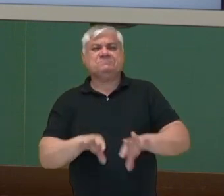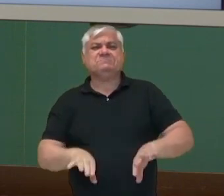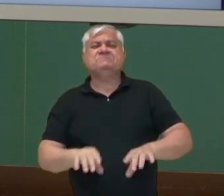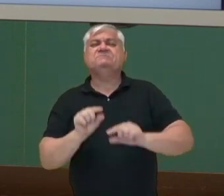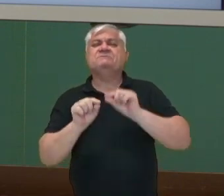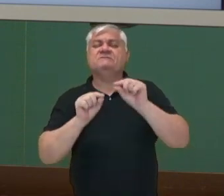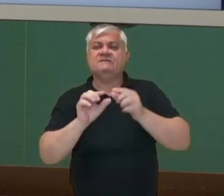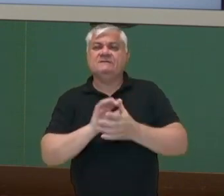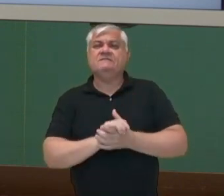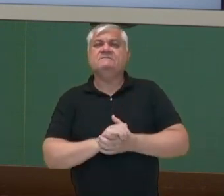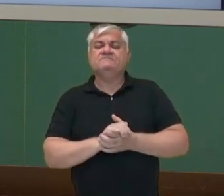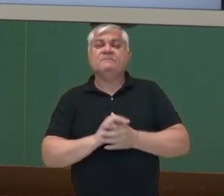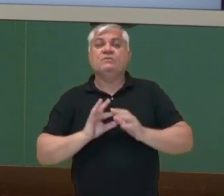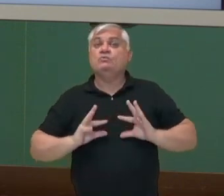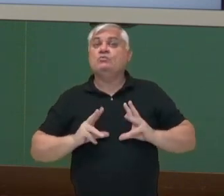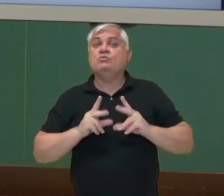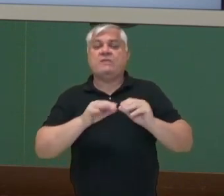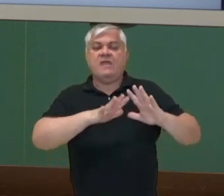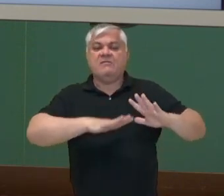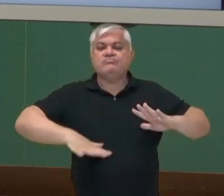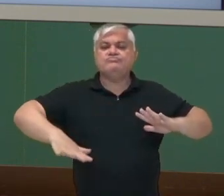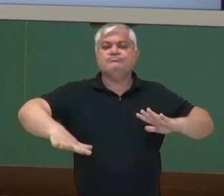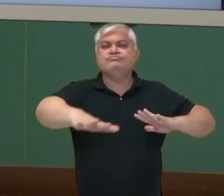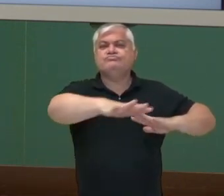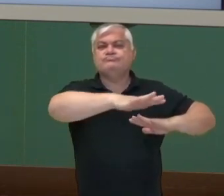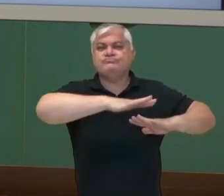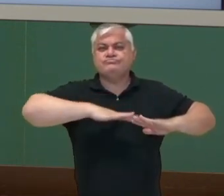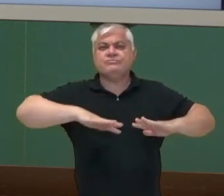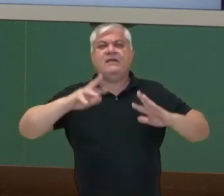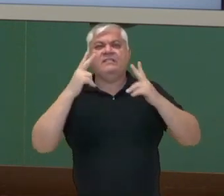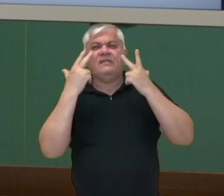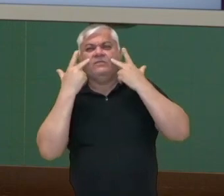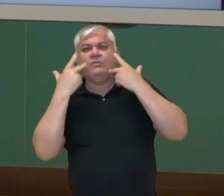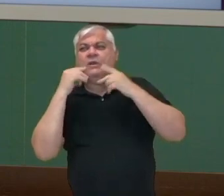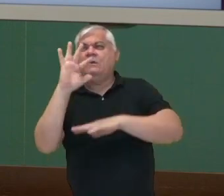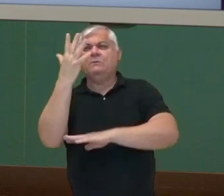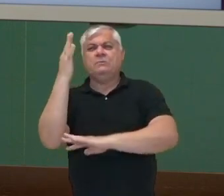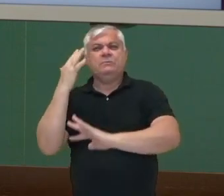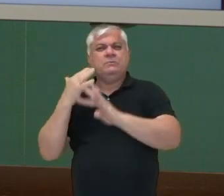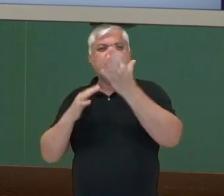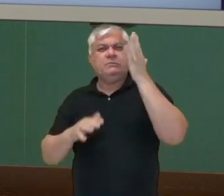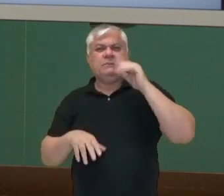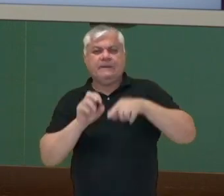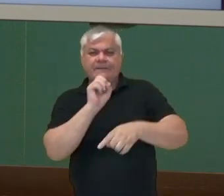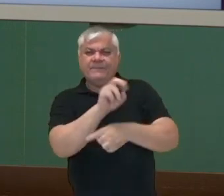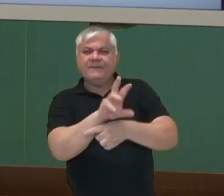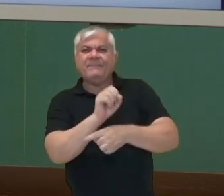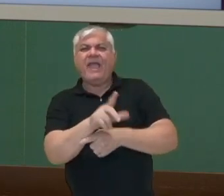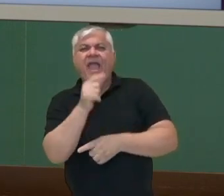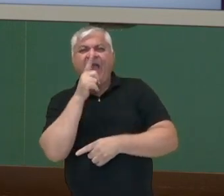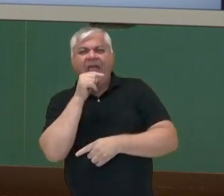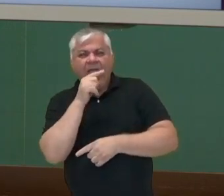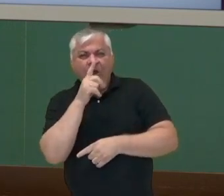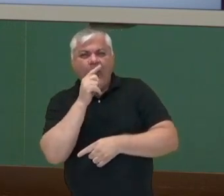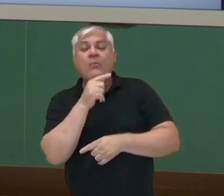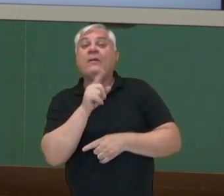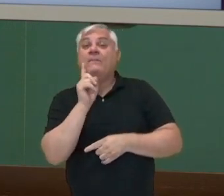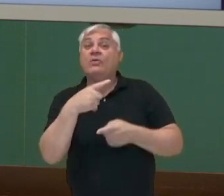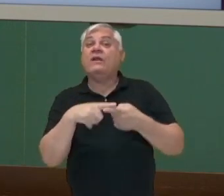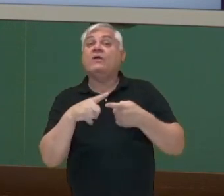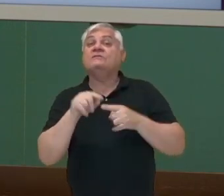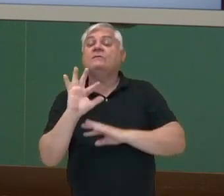Prejudicando, né, toda aquela característica natural, a contaminação da água, porque nós tivemos